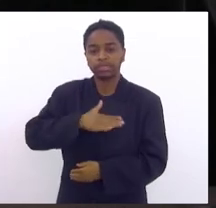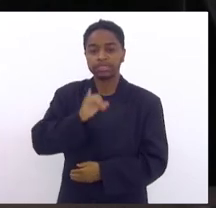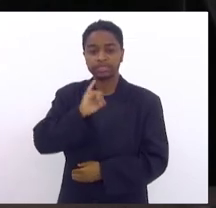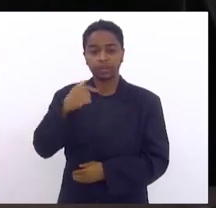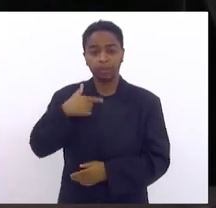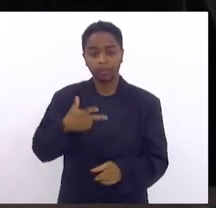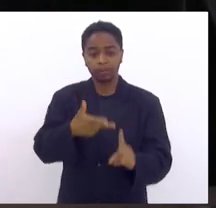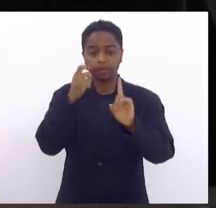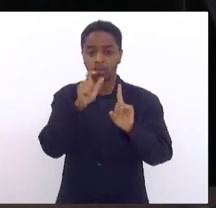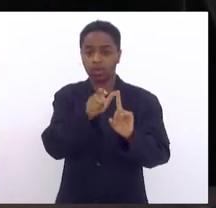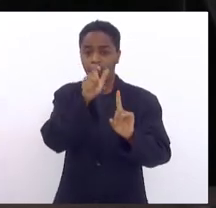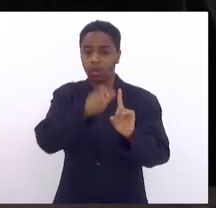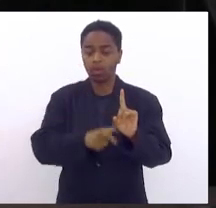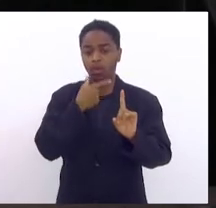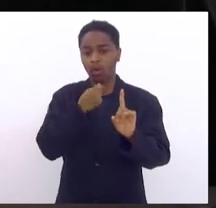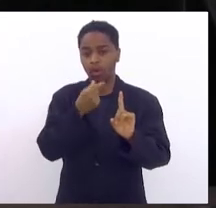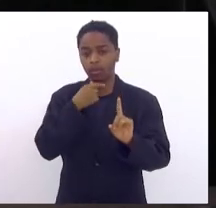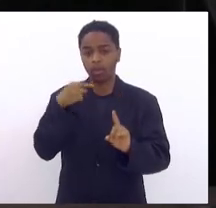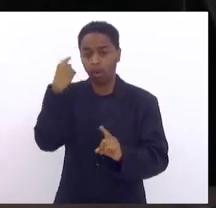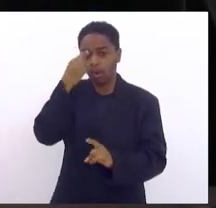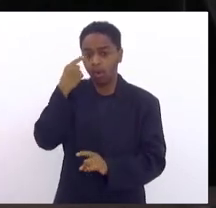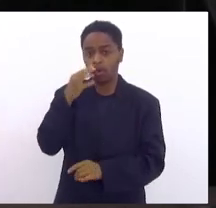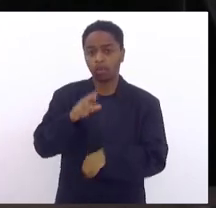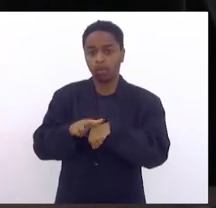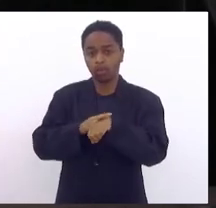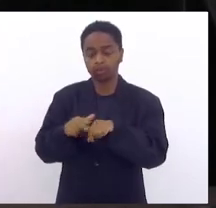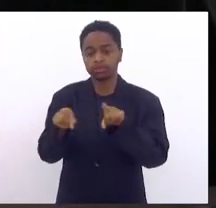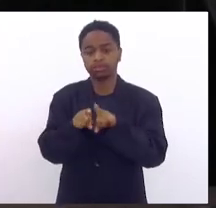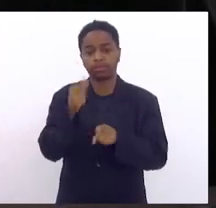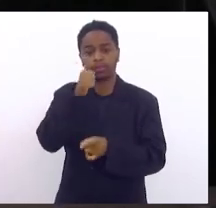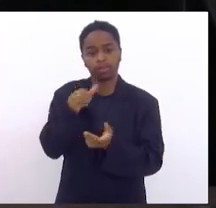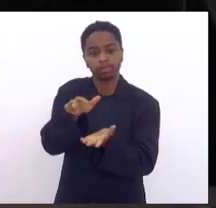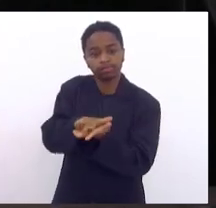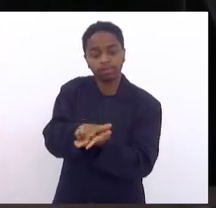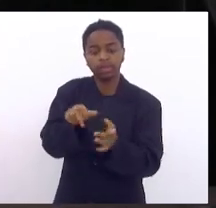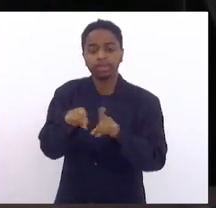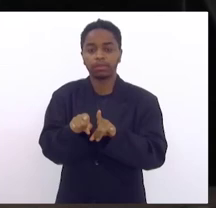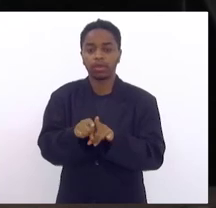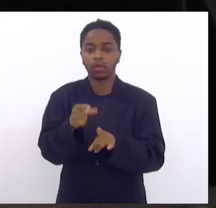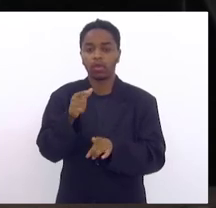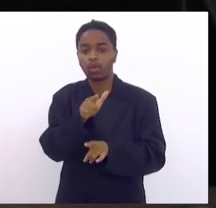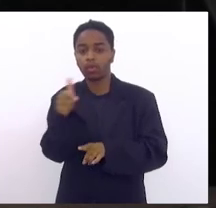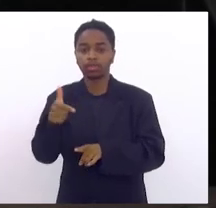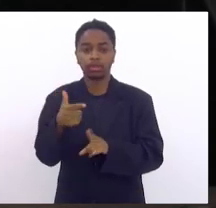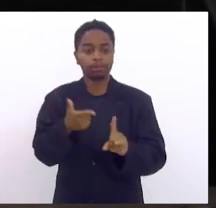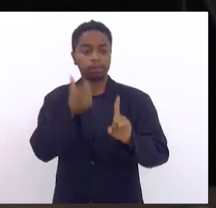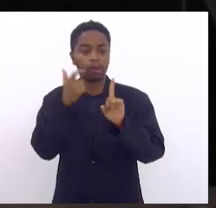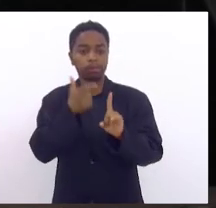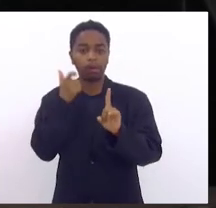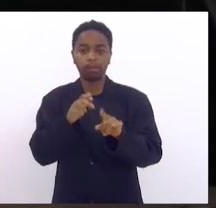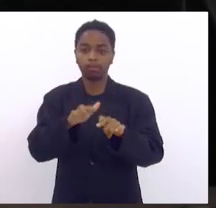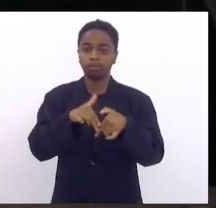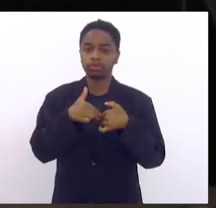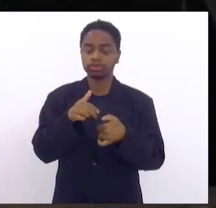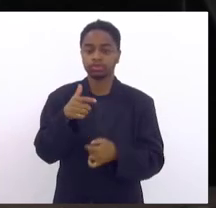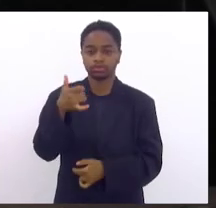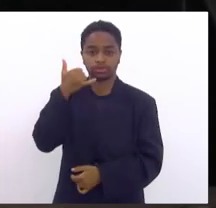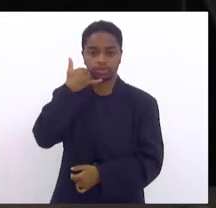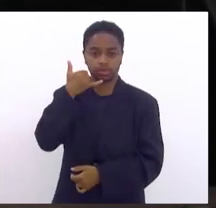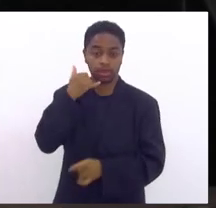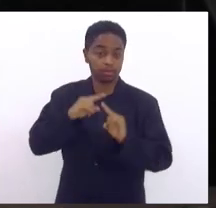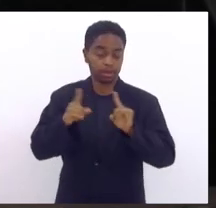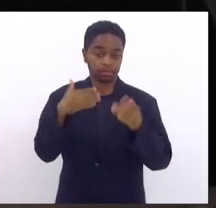de olho roxo, uma senhora deitada no chão, a outra levando um tiro por causa de um celular? E eu não